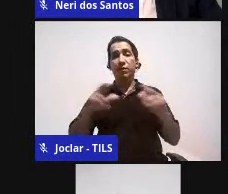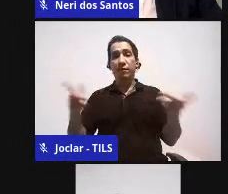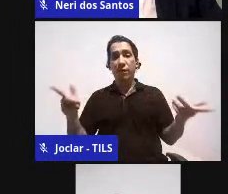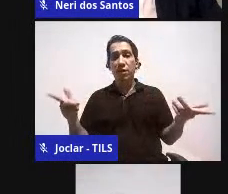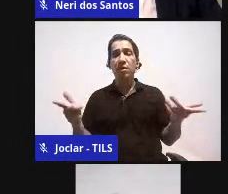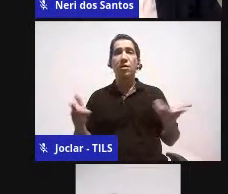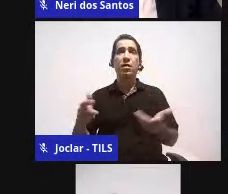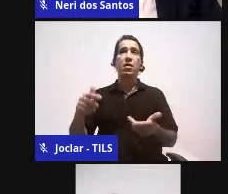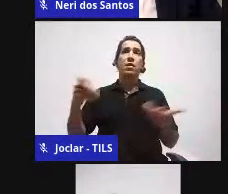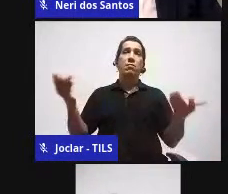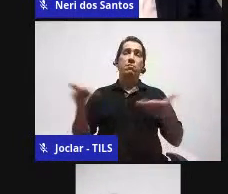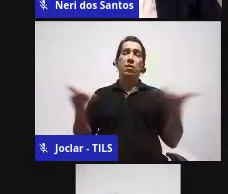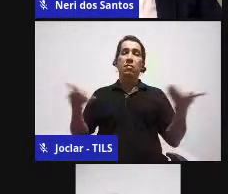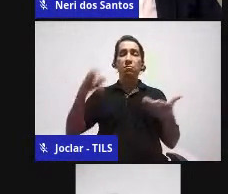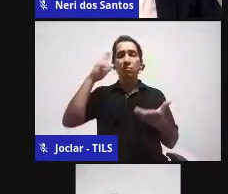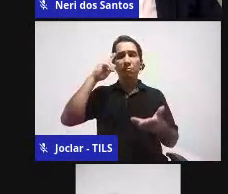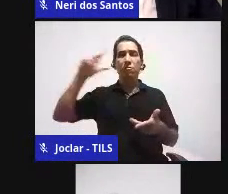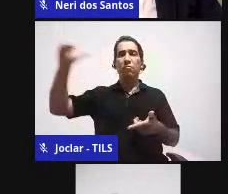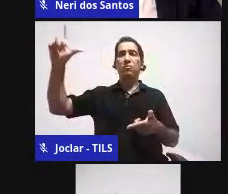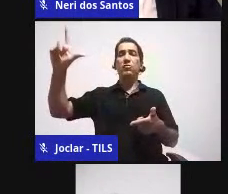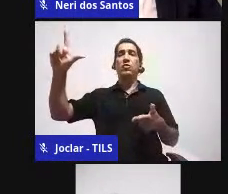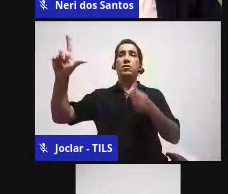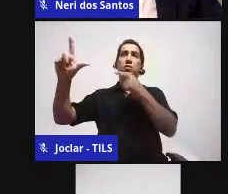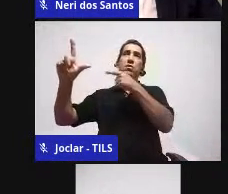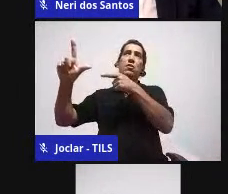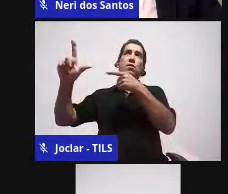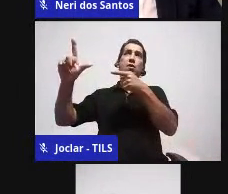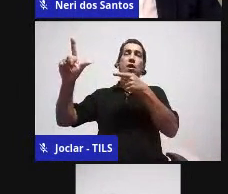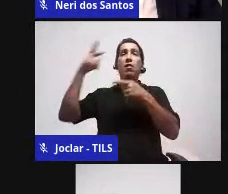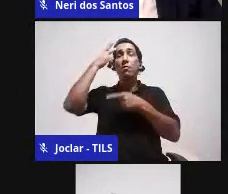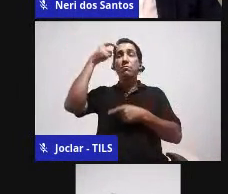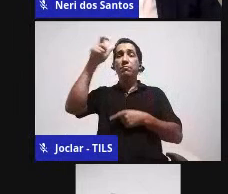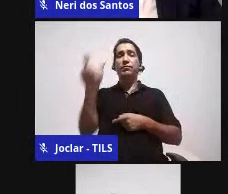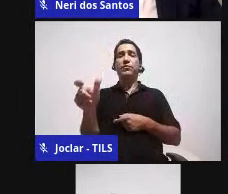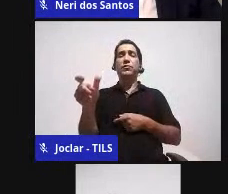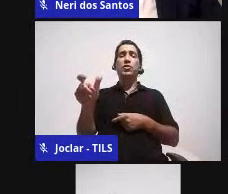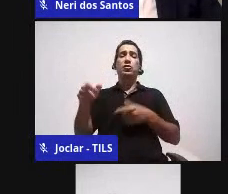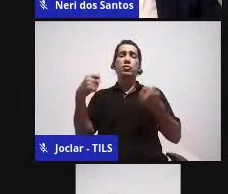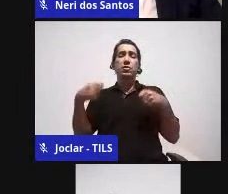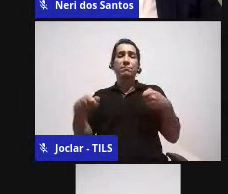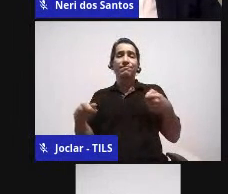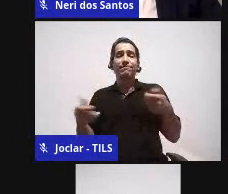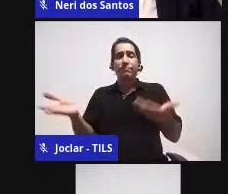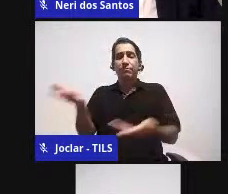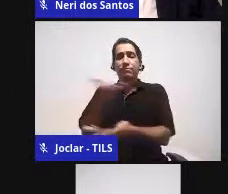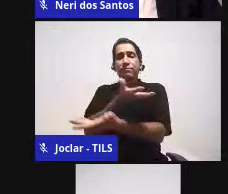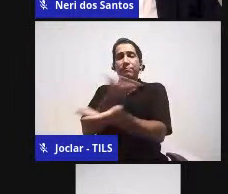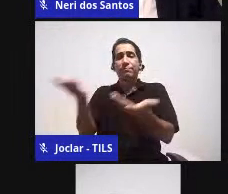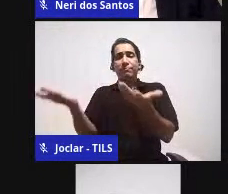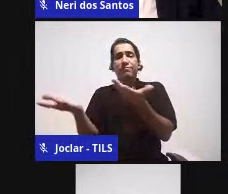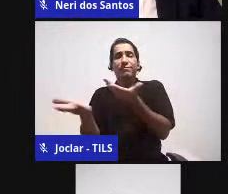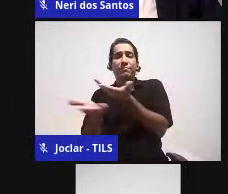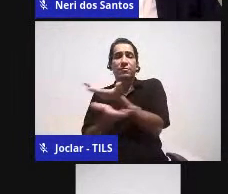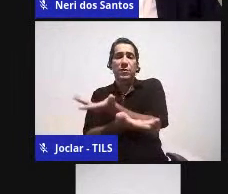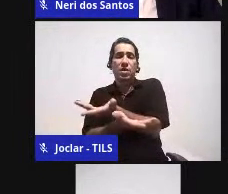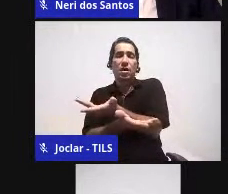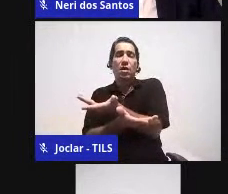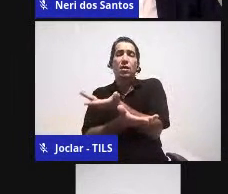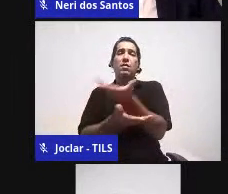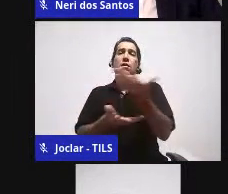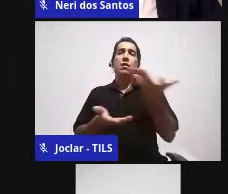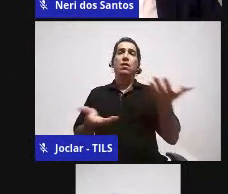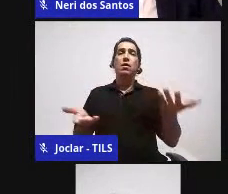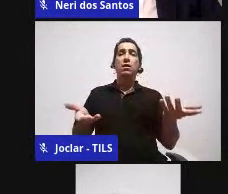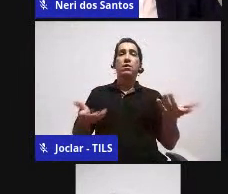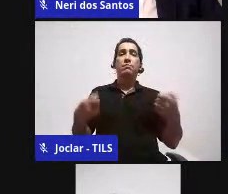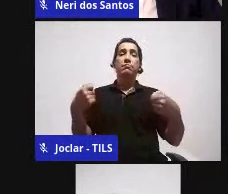de buscar o entendimento, né, do negócio como um todo, com os